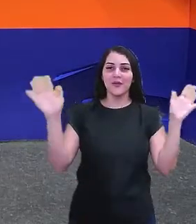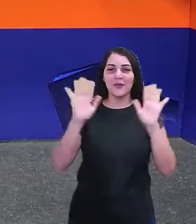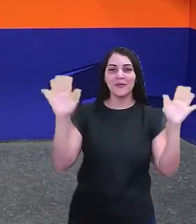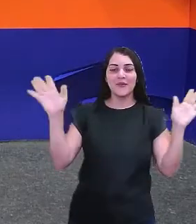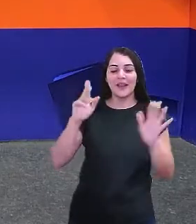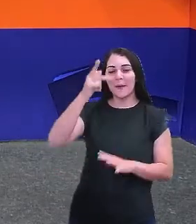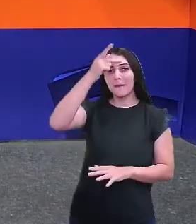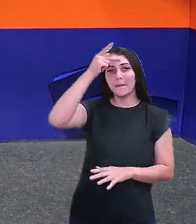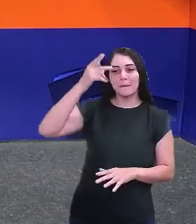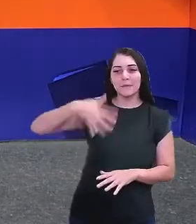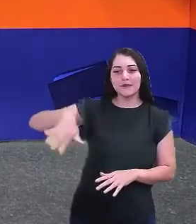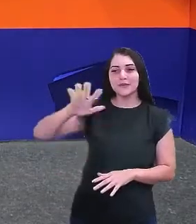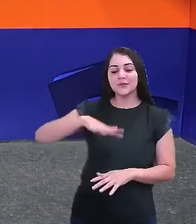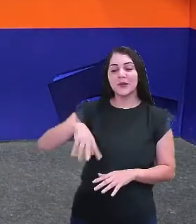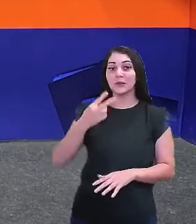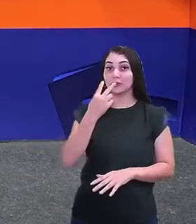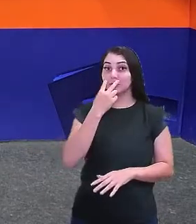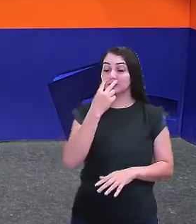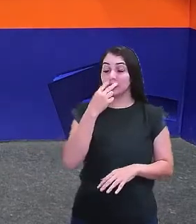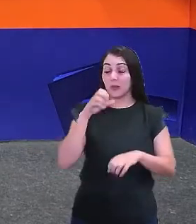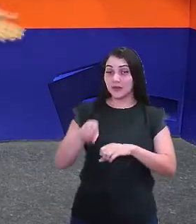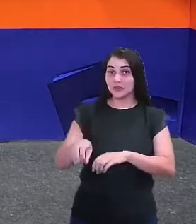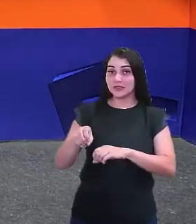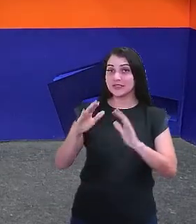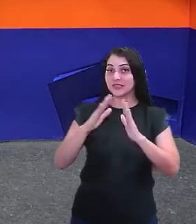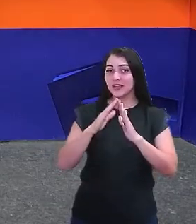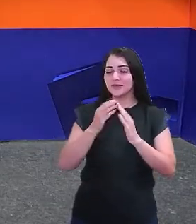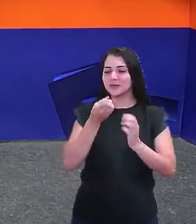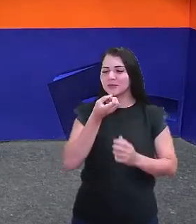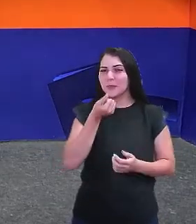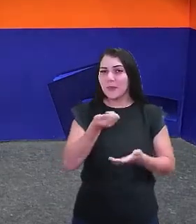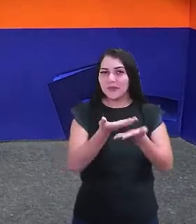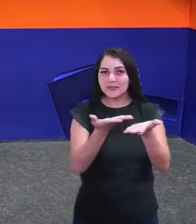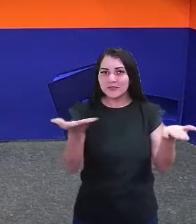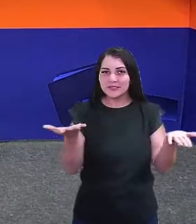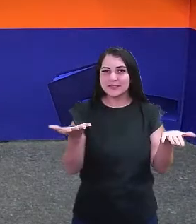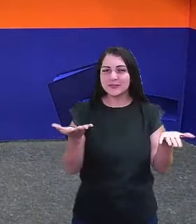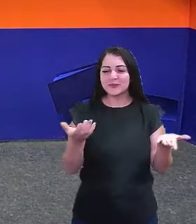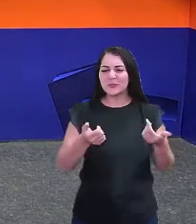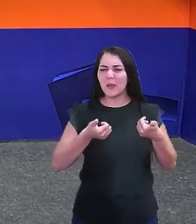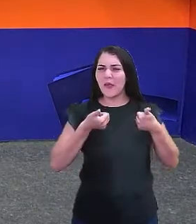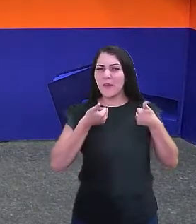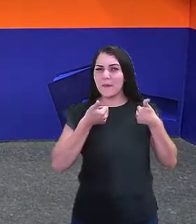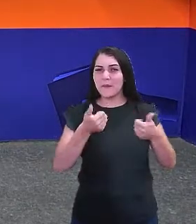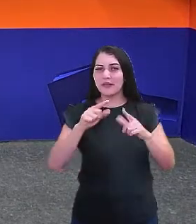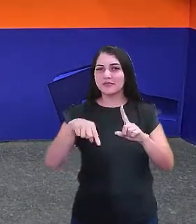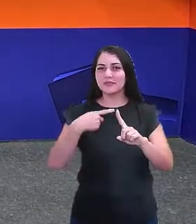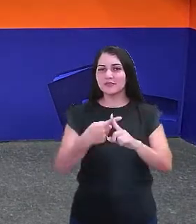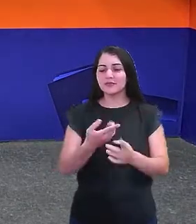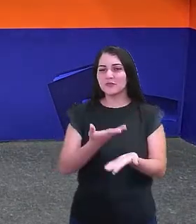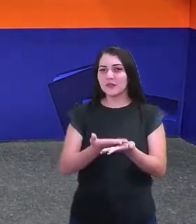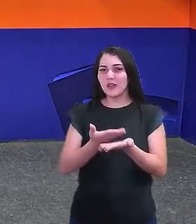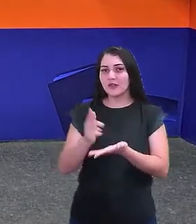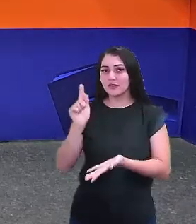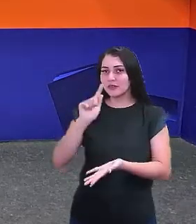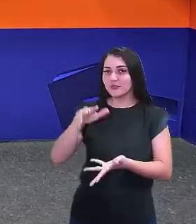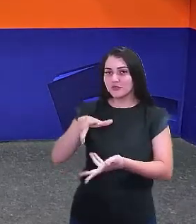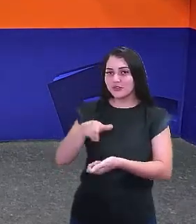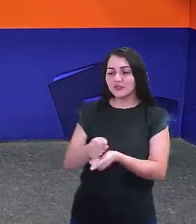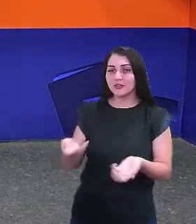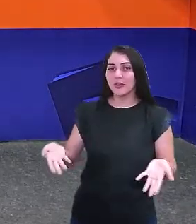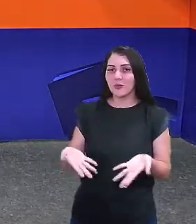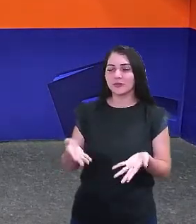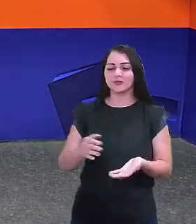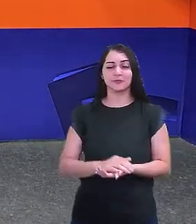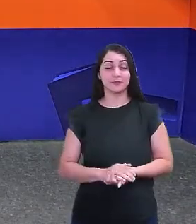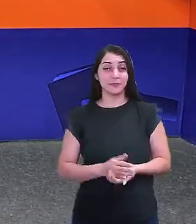Olá, pessoal do Vitória Ensina em Casa. Tudo bem com vocês? Prontos para mais uma aula de geografia hoje? Hoje